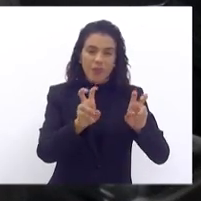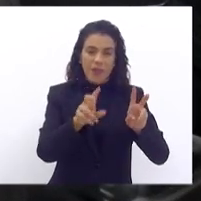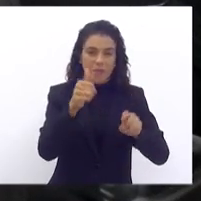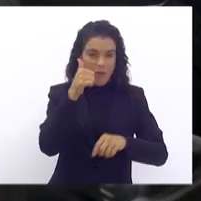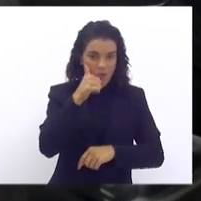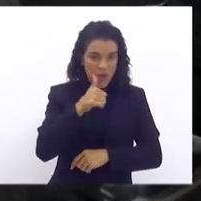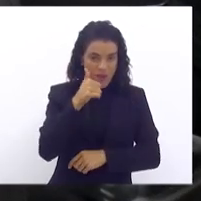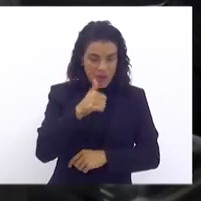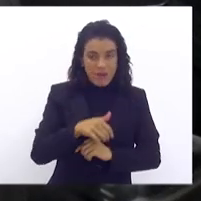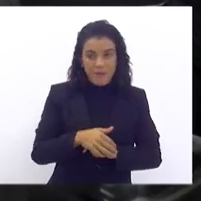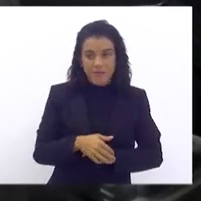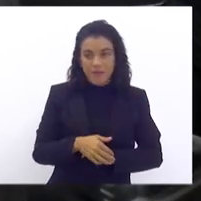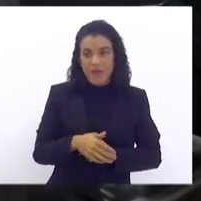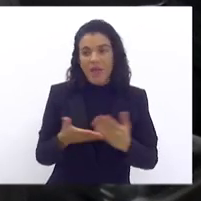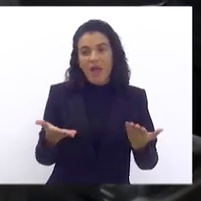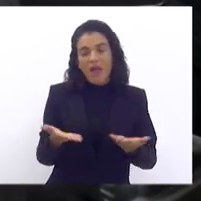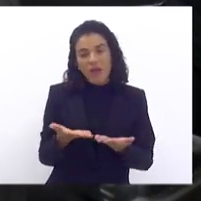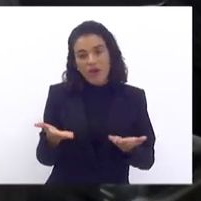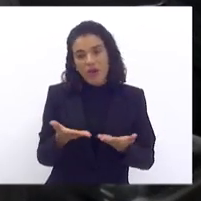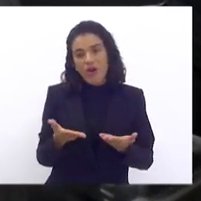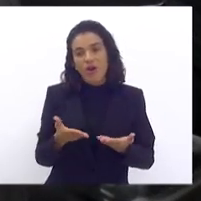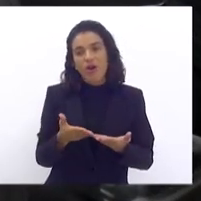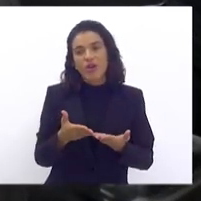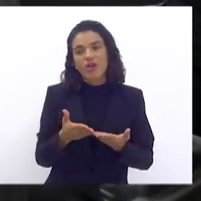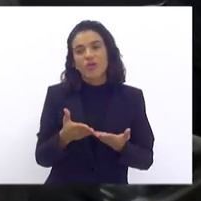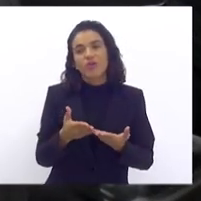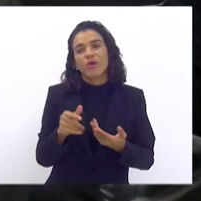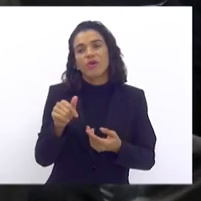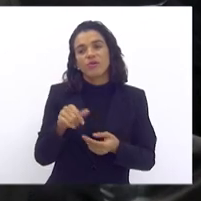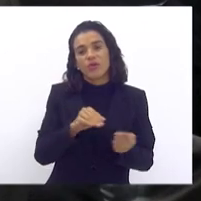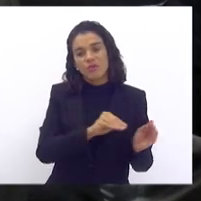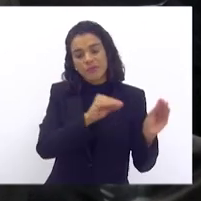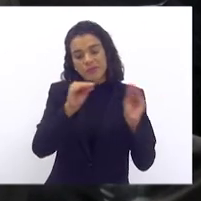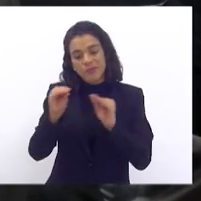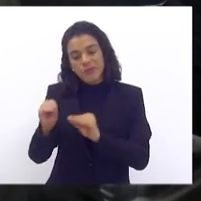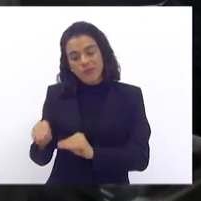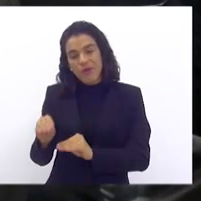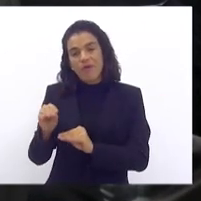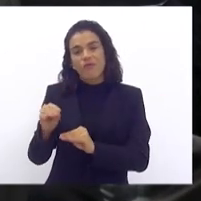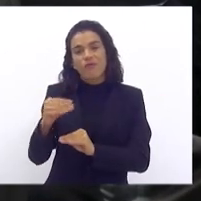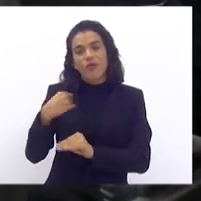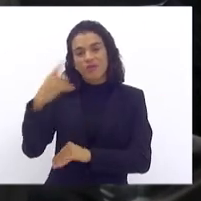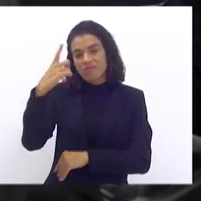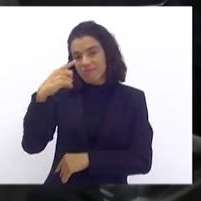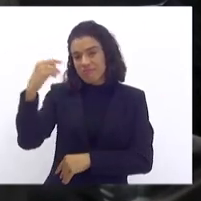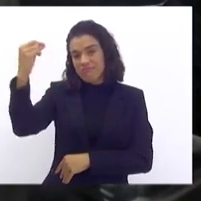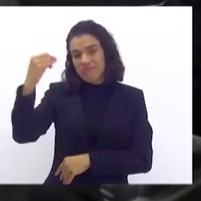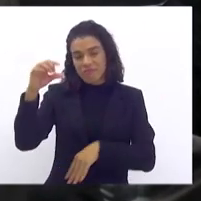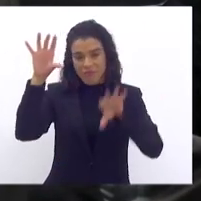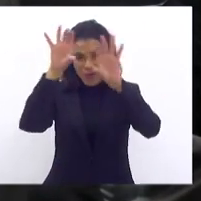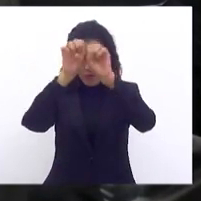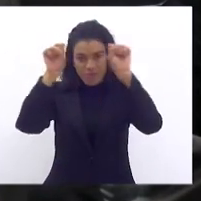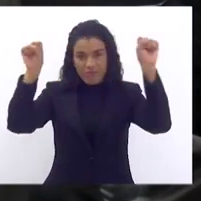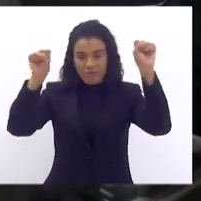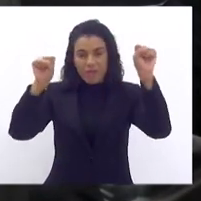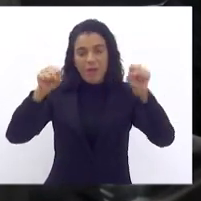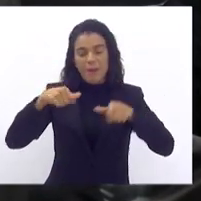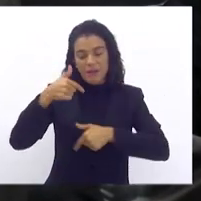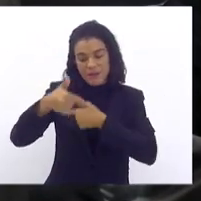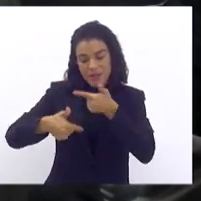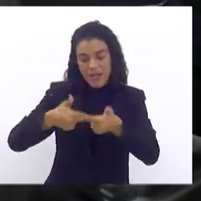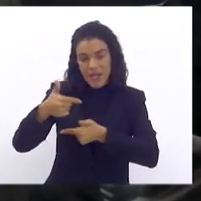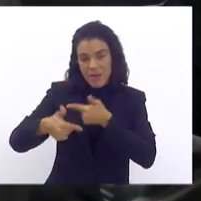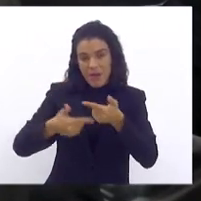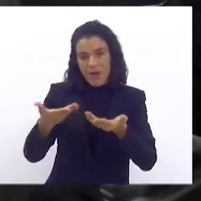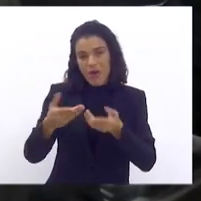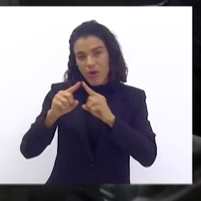agora, quando assumi a segunda instância, fui nomeada pelo presidente do tribunal, então, para exercer essa